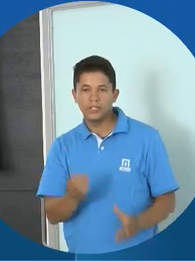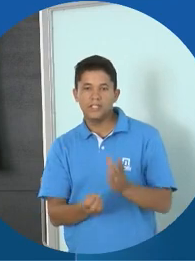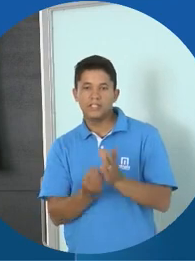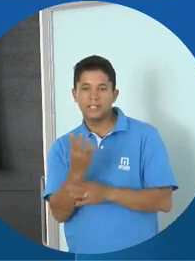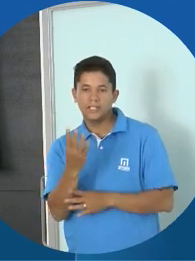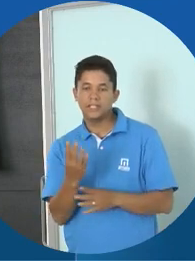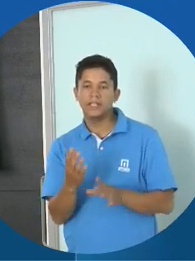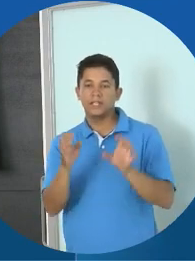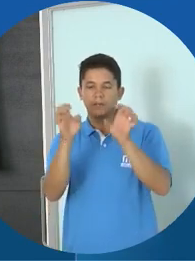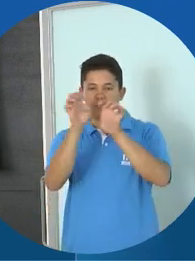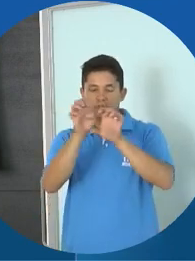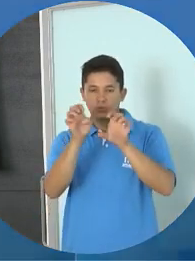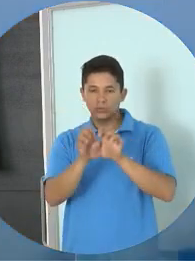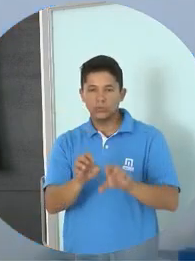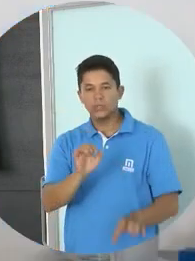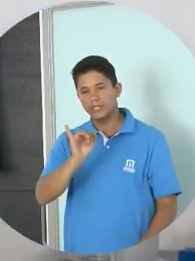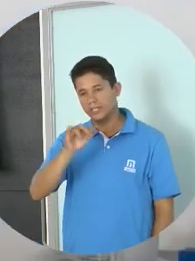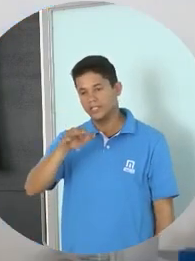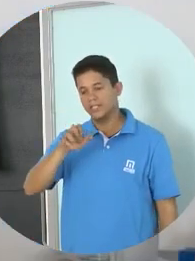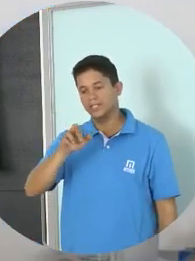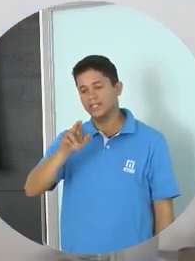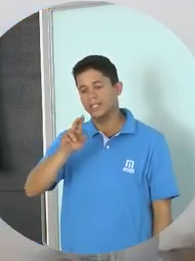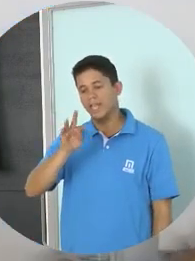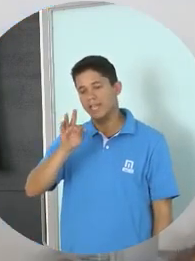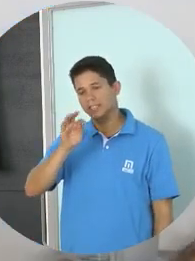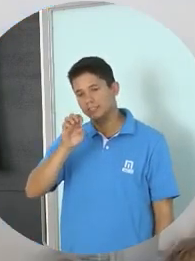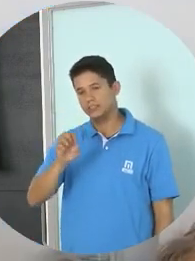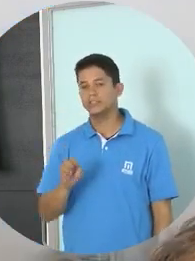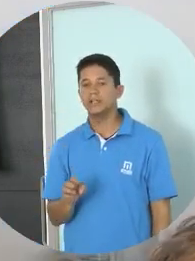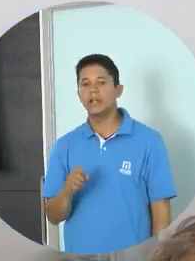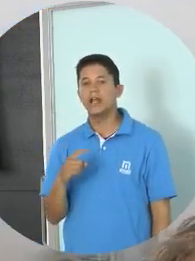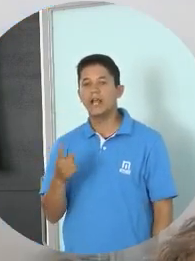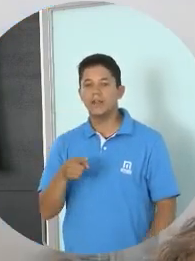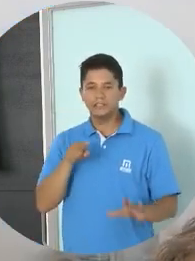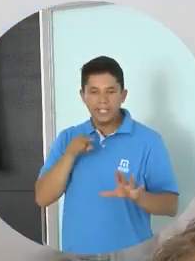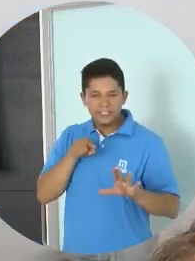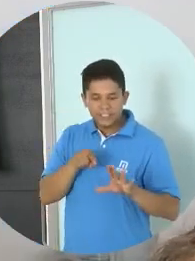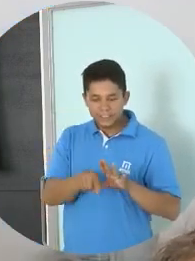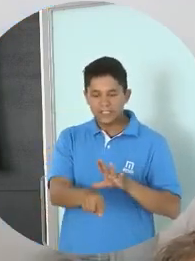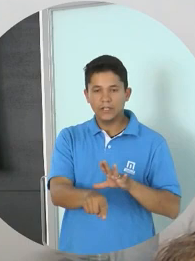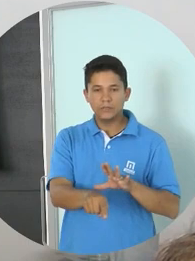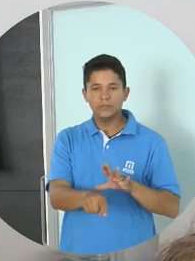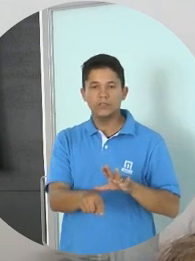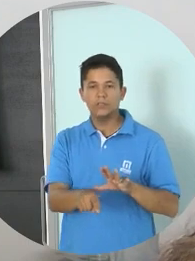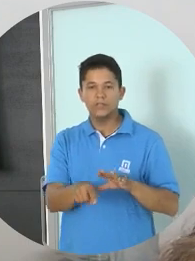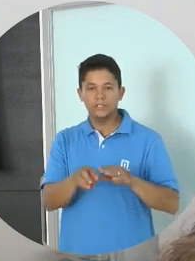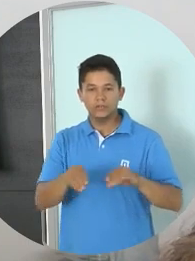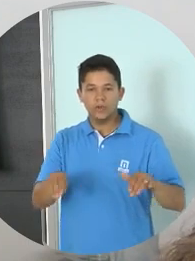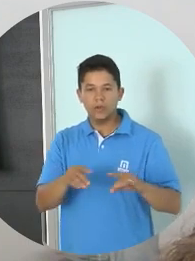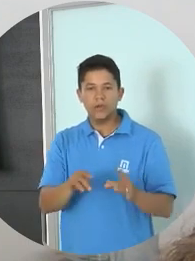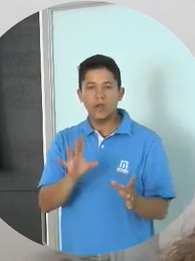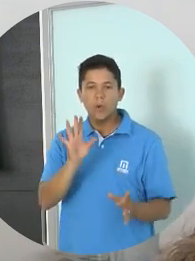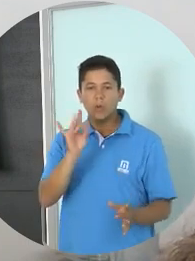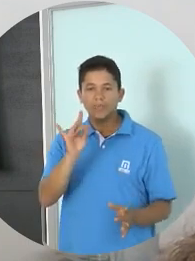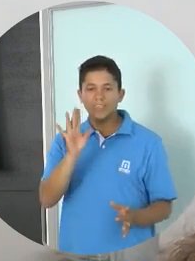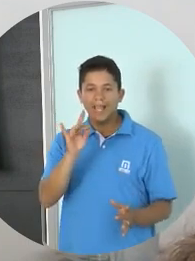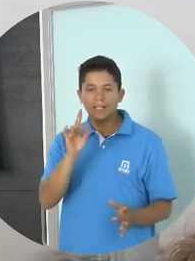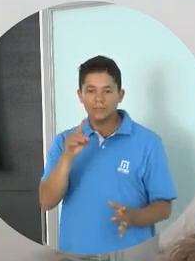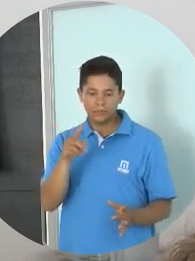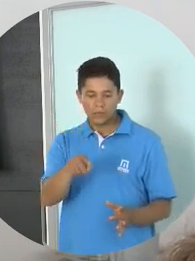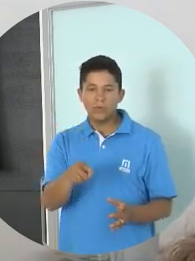que é inerte. Nós fomos para injeção em solo, para injeção em contato com o maciço realmente,